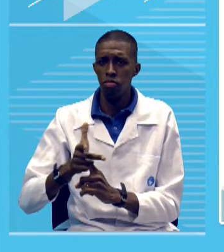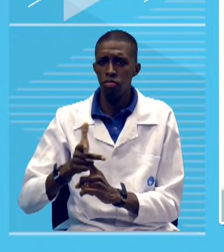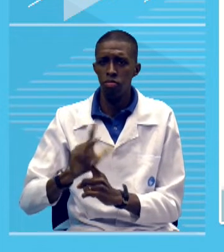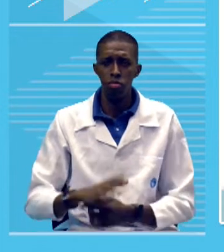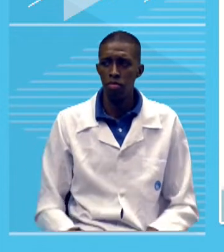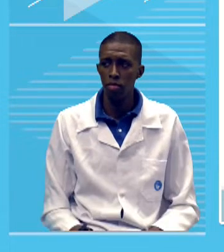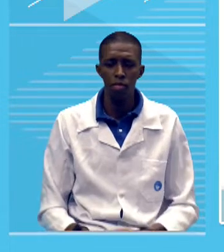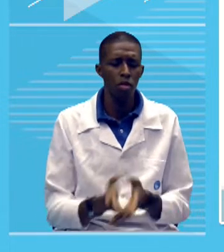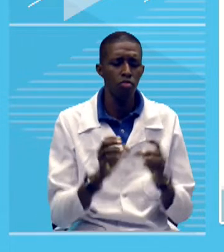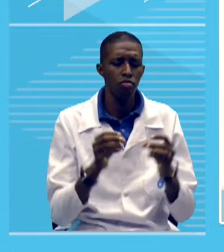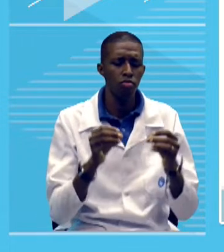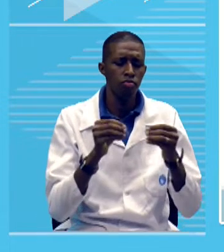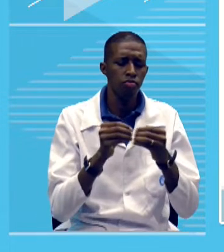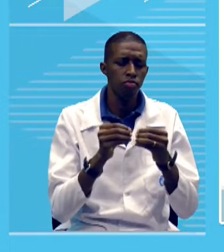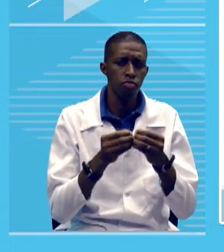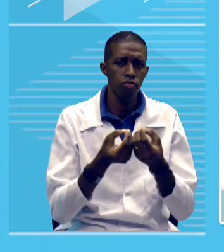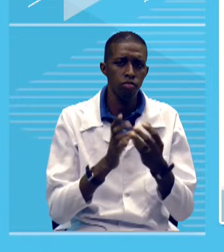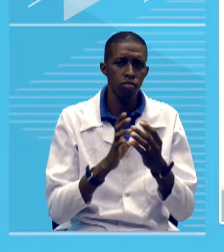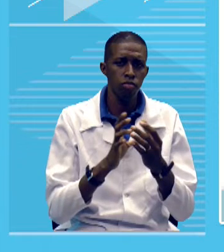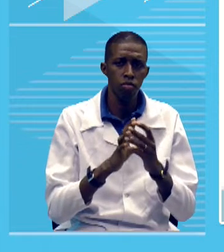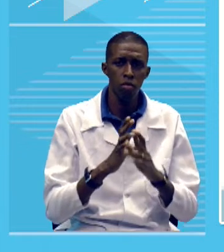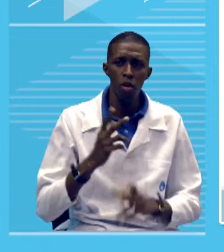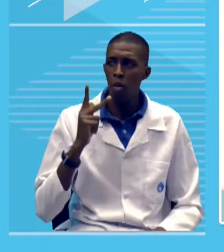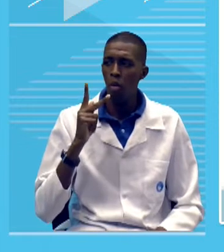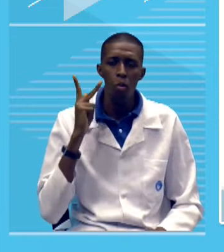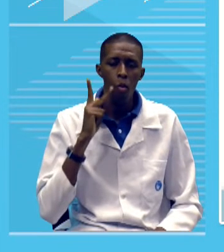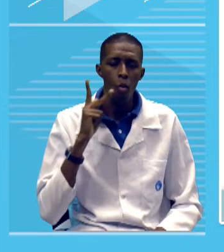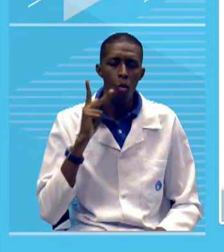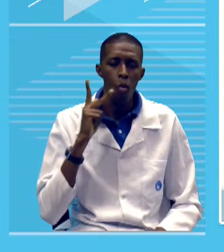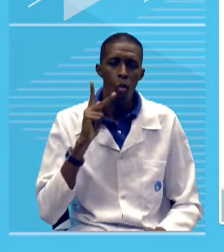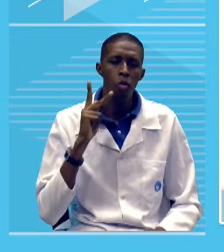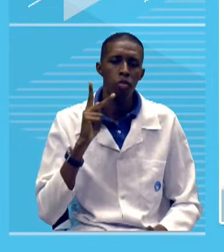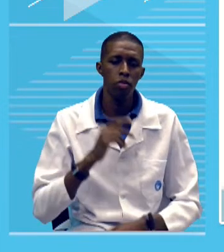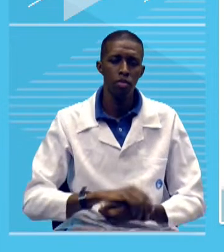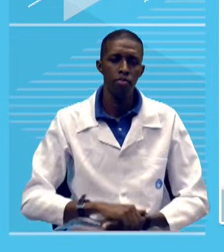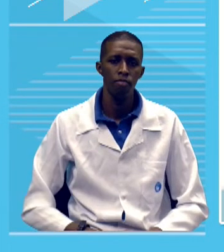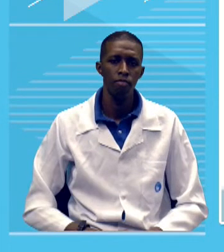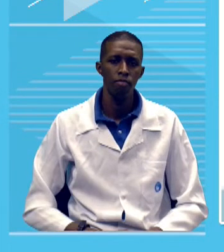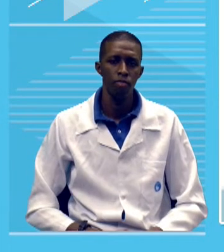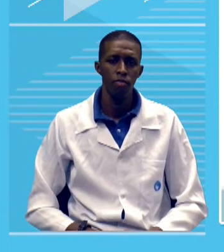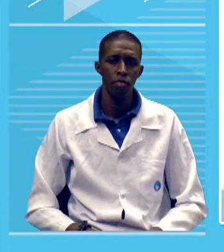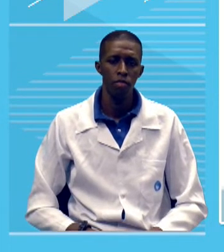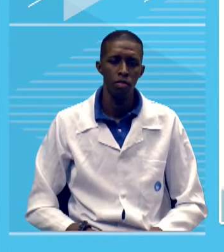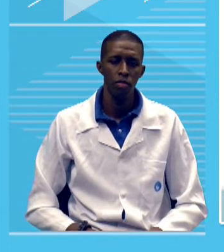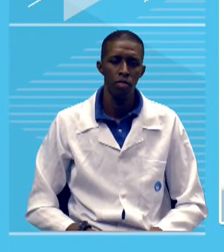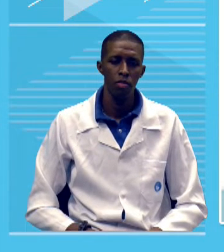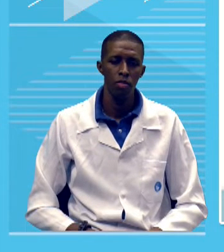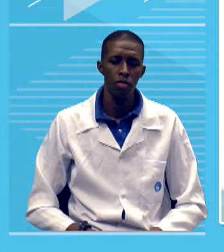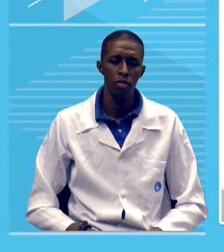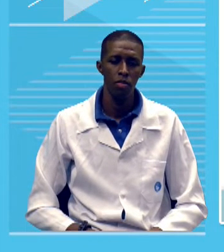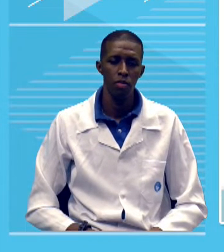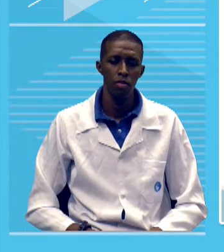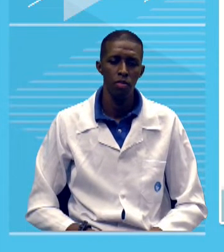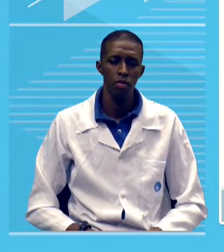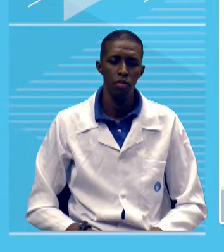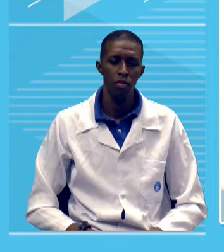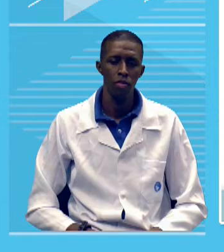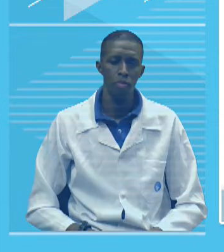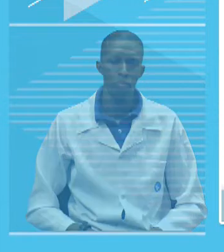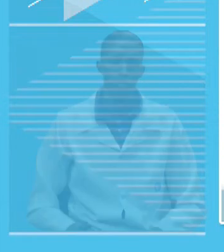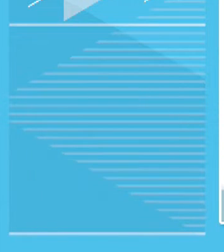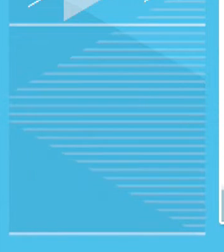com Ceará ali também e na região do litoral piauiense tá bom aí Hugo bem